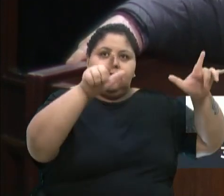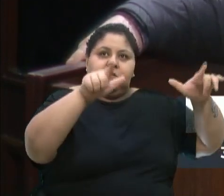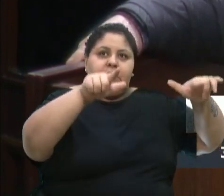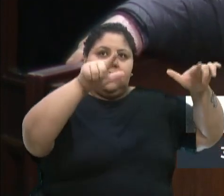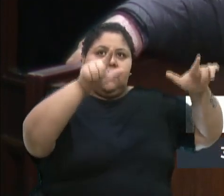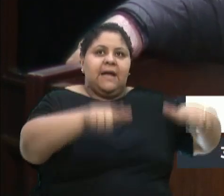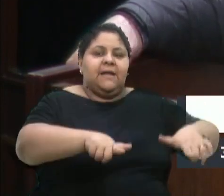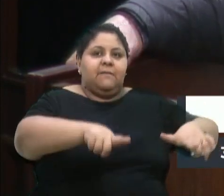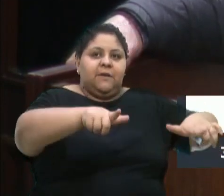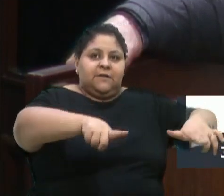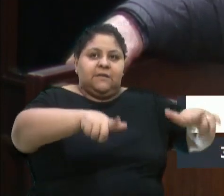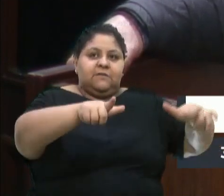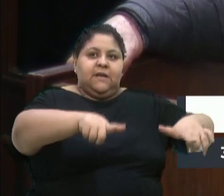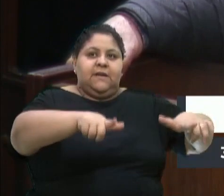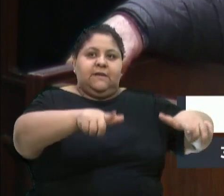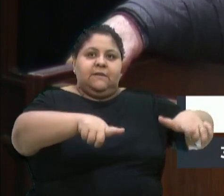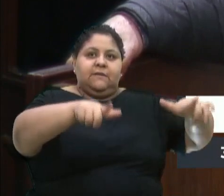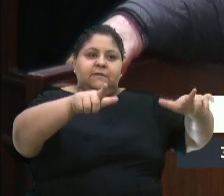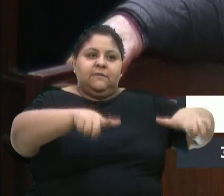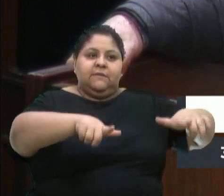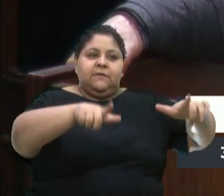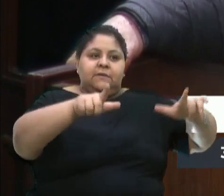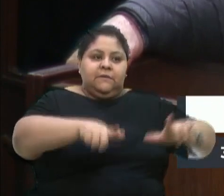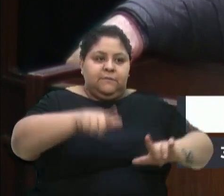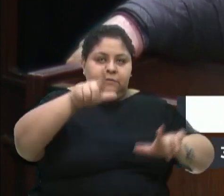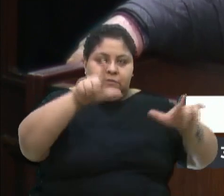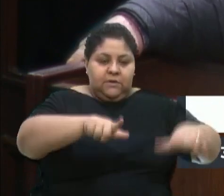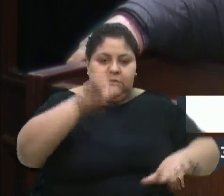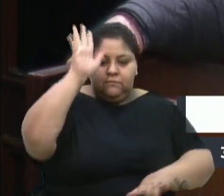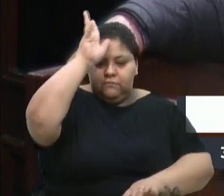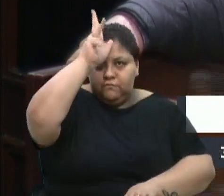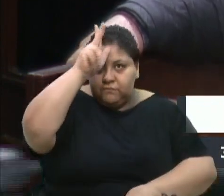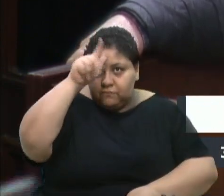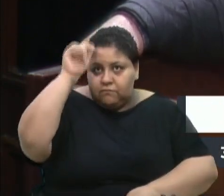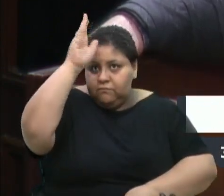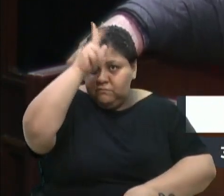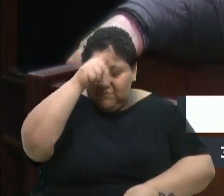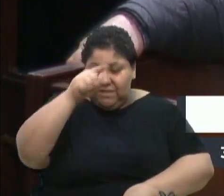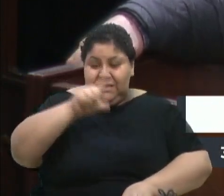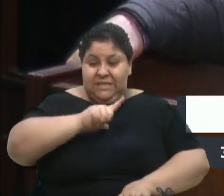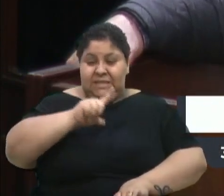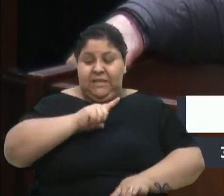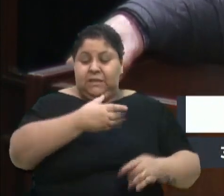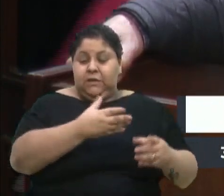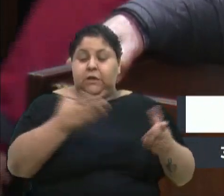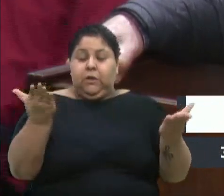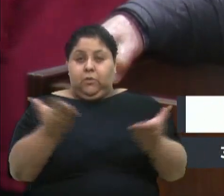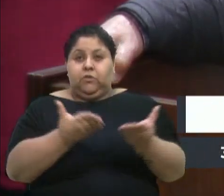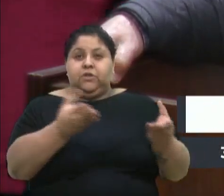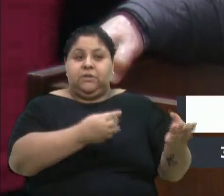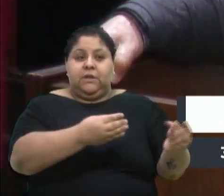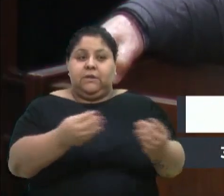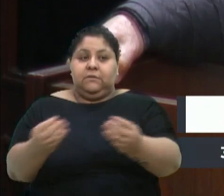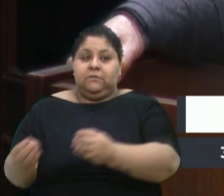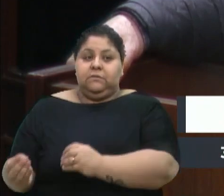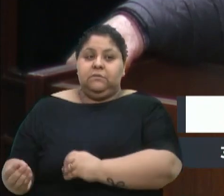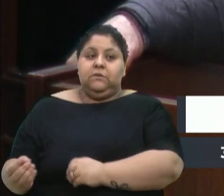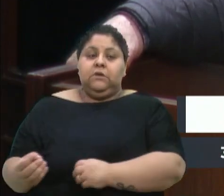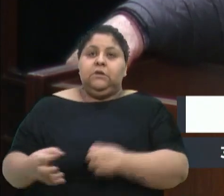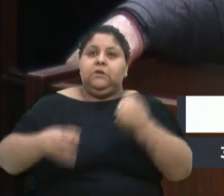tempos foram muito defasadas, muitos desistiram, muita burocracia, para